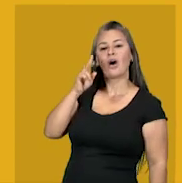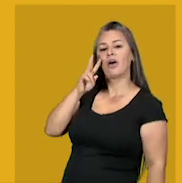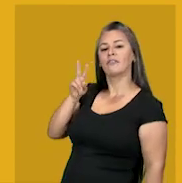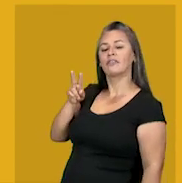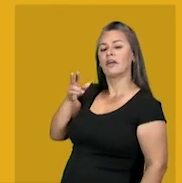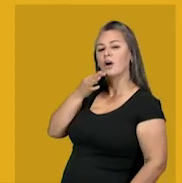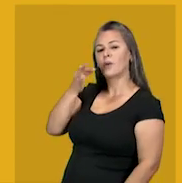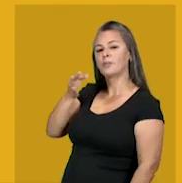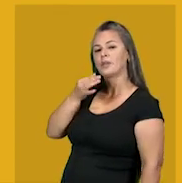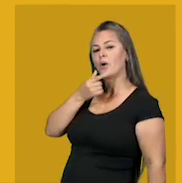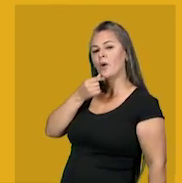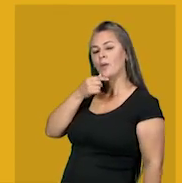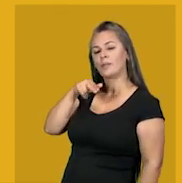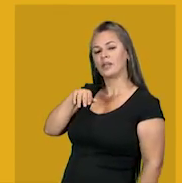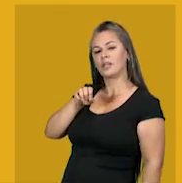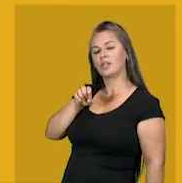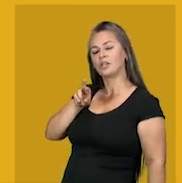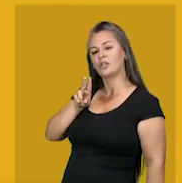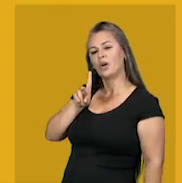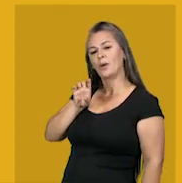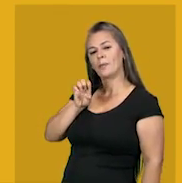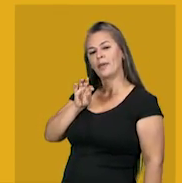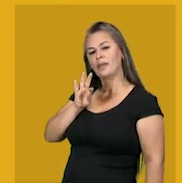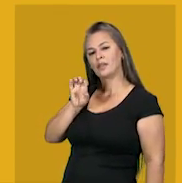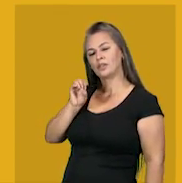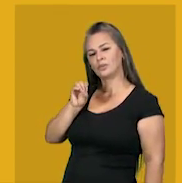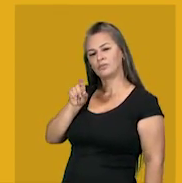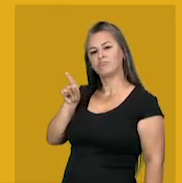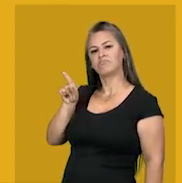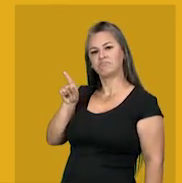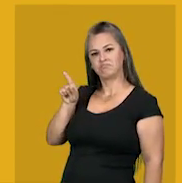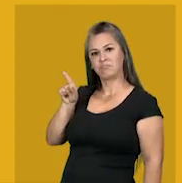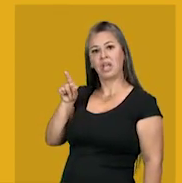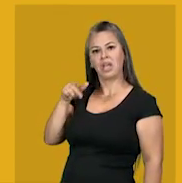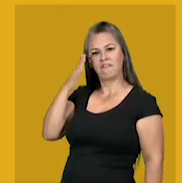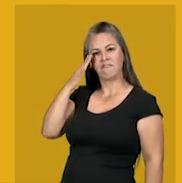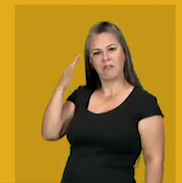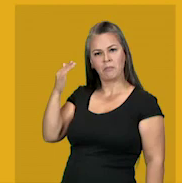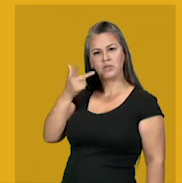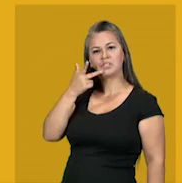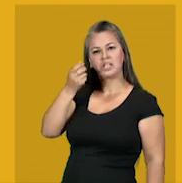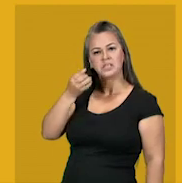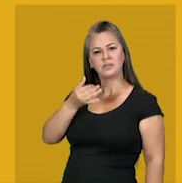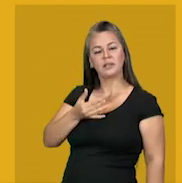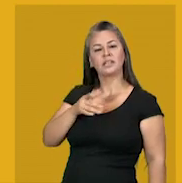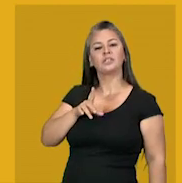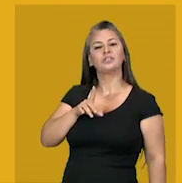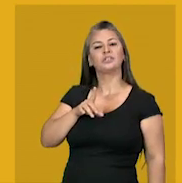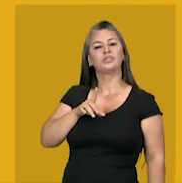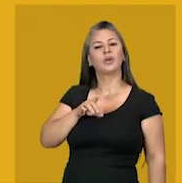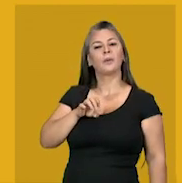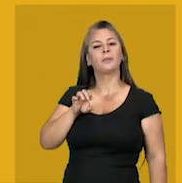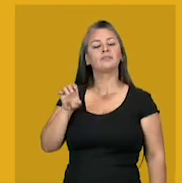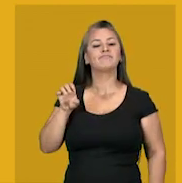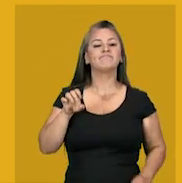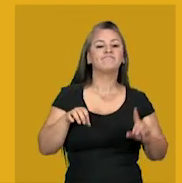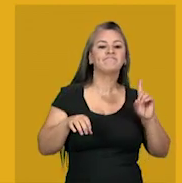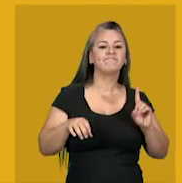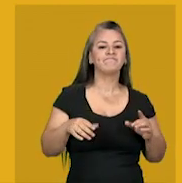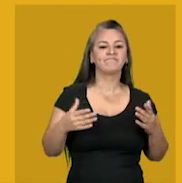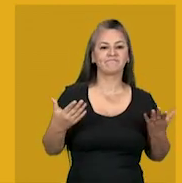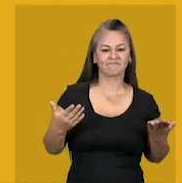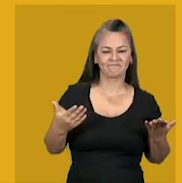é um importante cientista político, a respeito desse assunto entre direita e esquerda. E uma frase dele muito